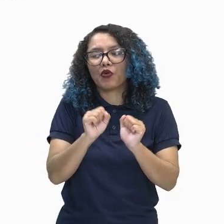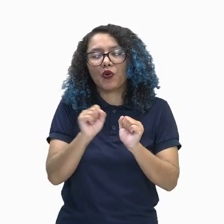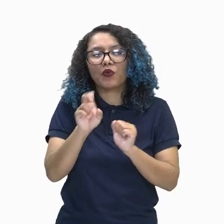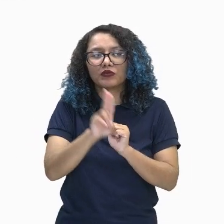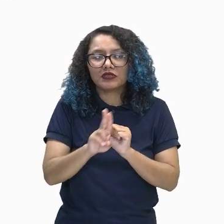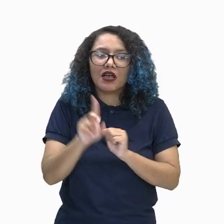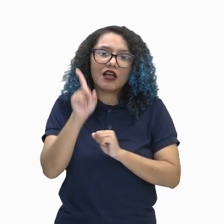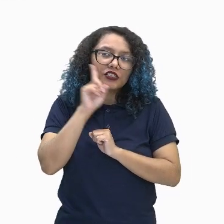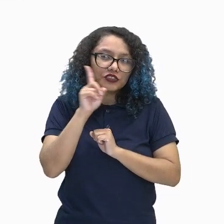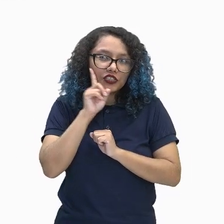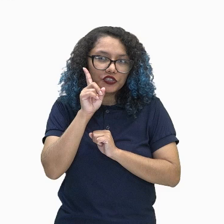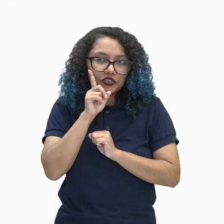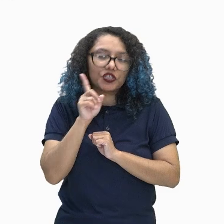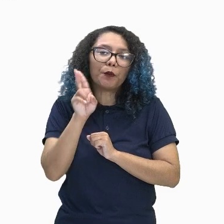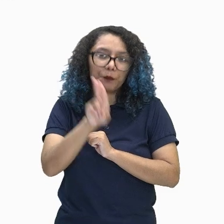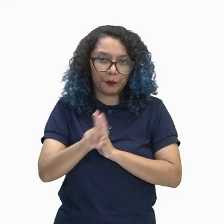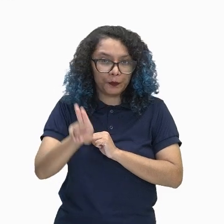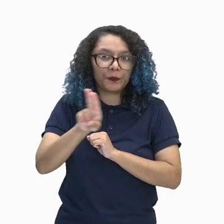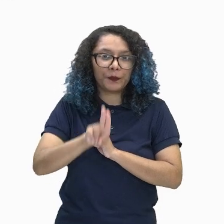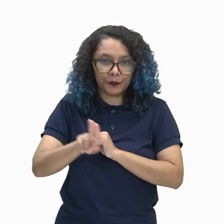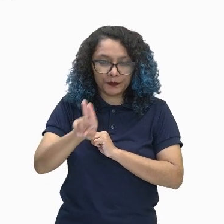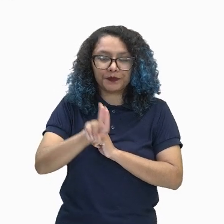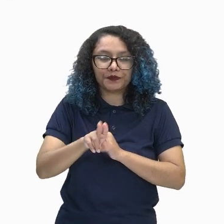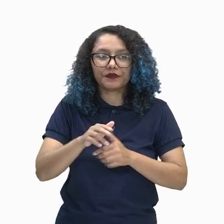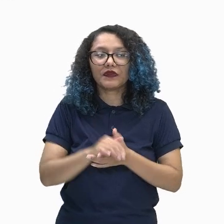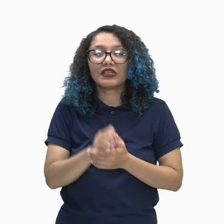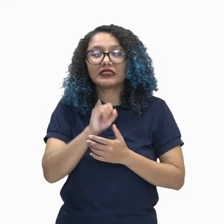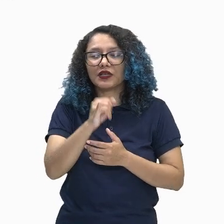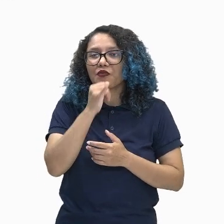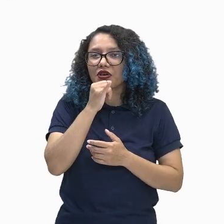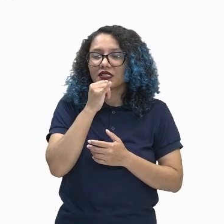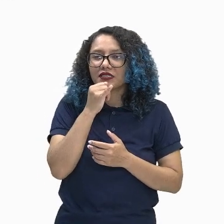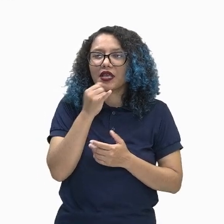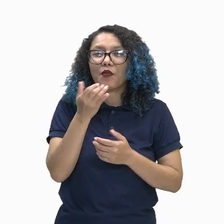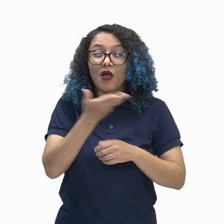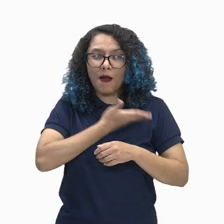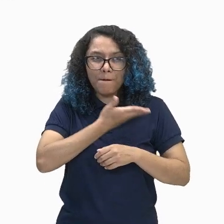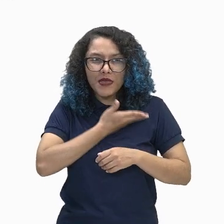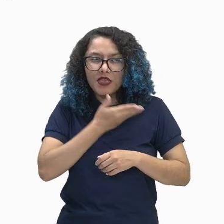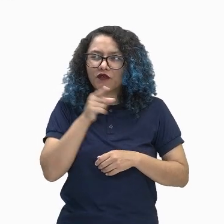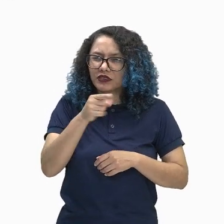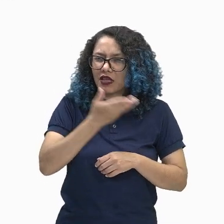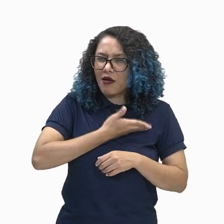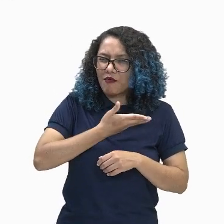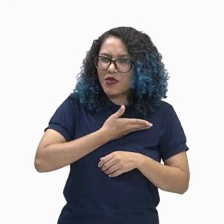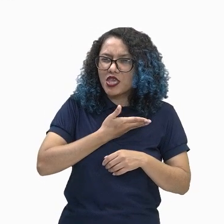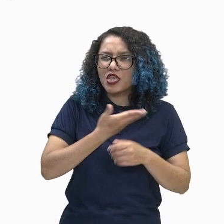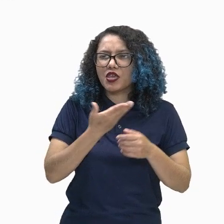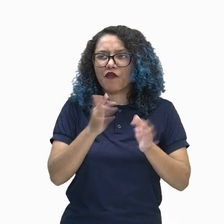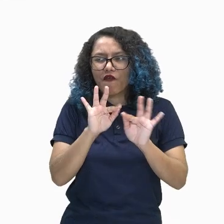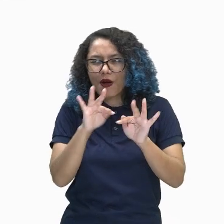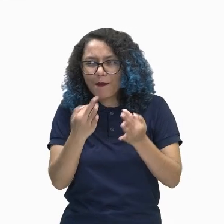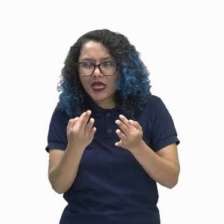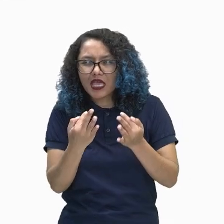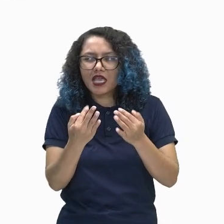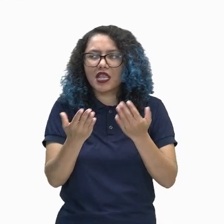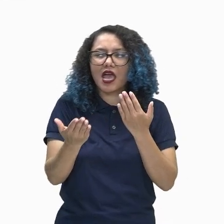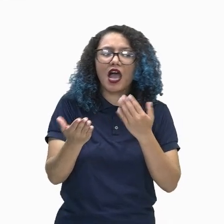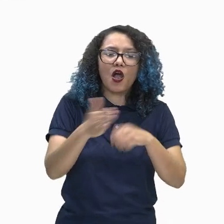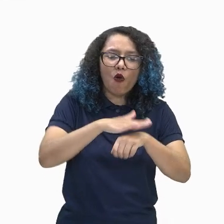a dia, né? Então, se você vai conversar com seu amigo, com sua amiga, com seus parentes, você vai utilizar uma linguagem